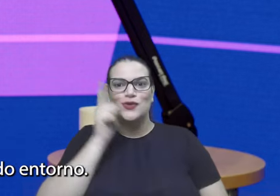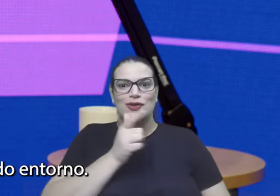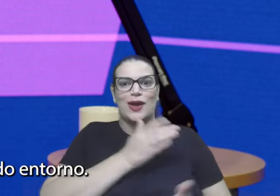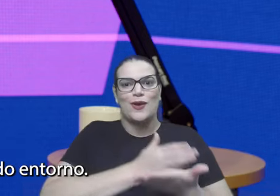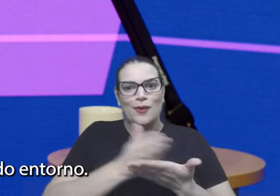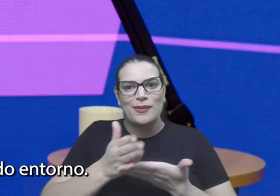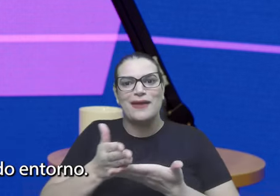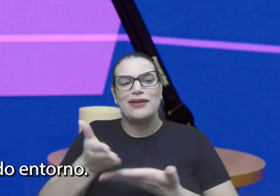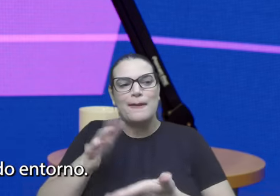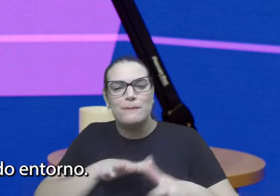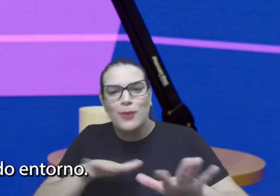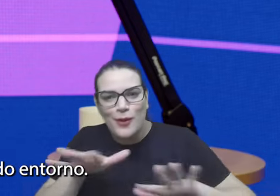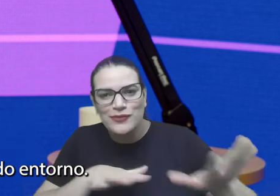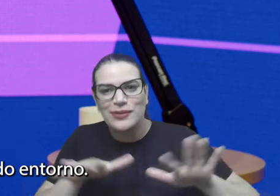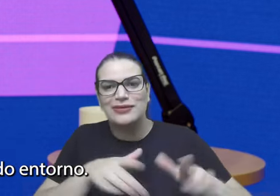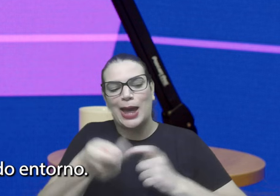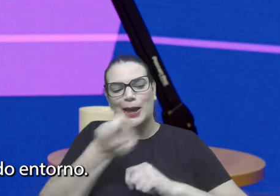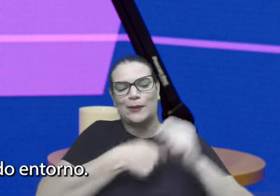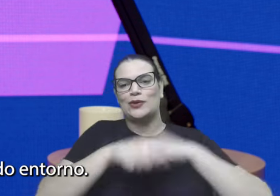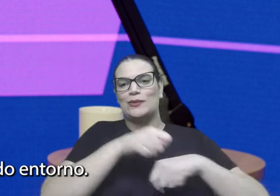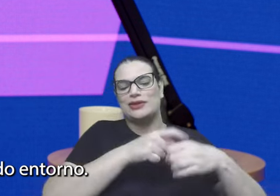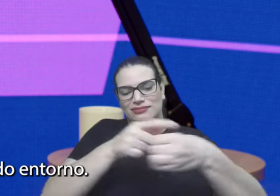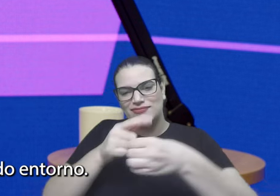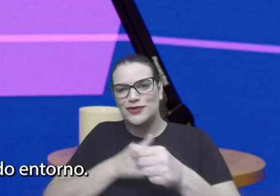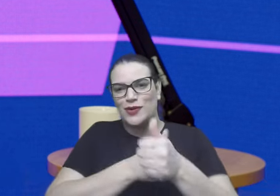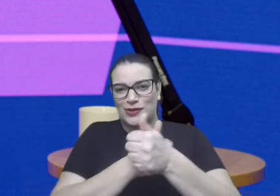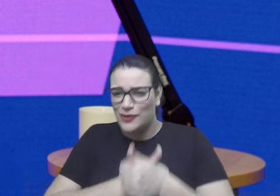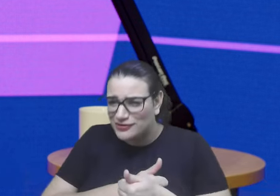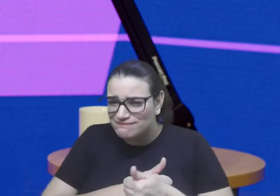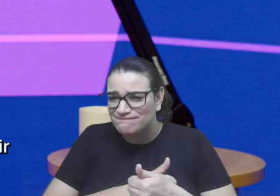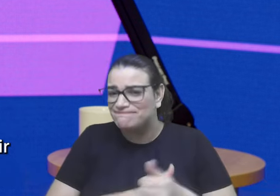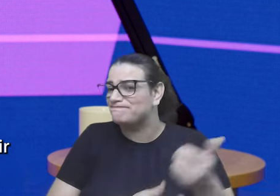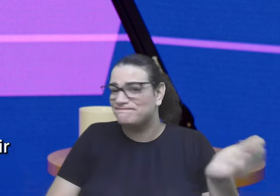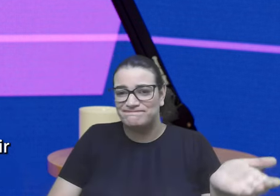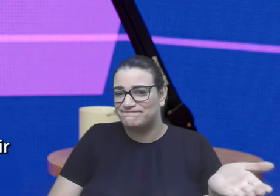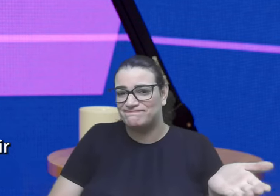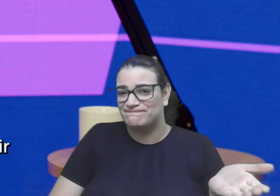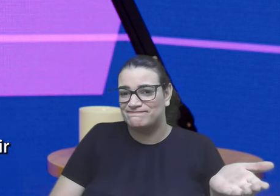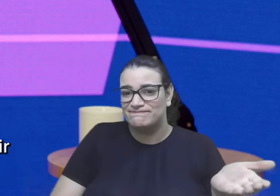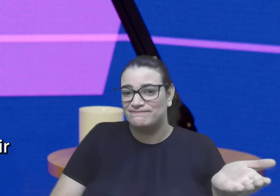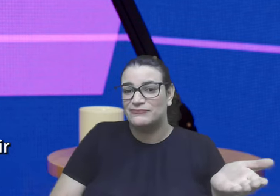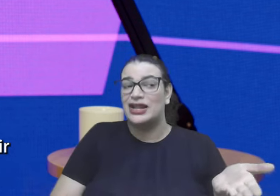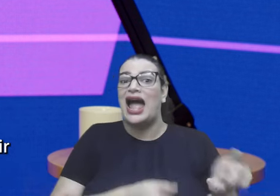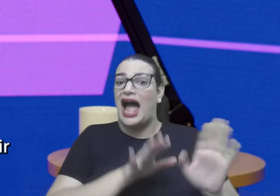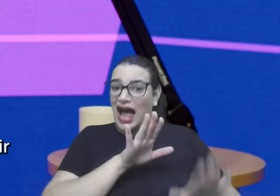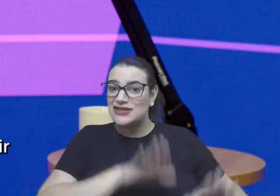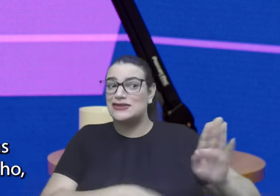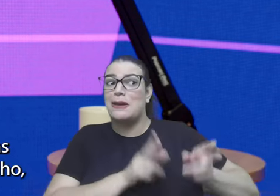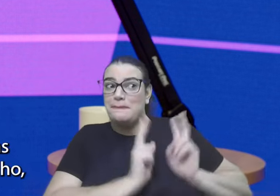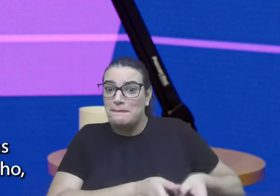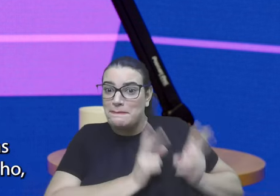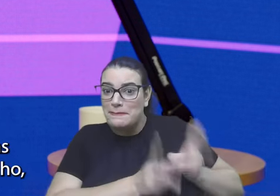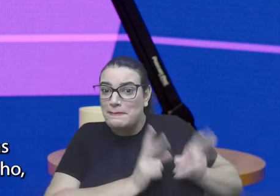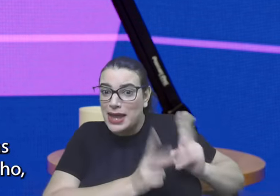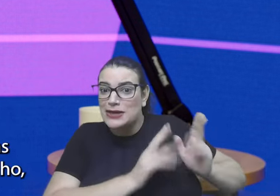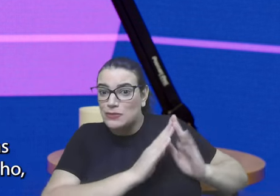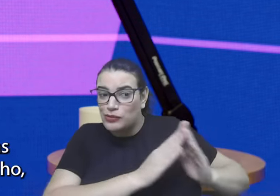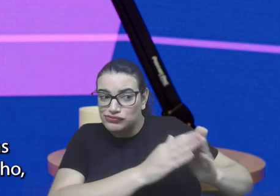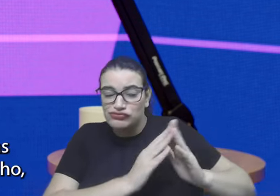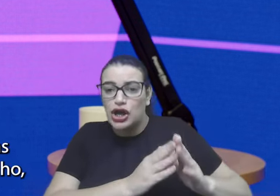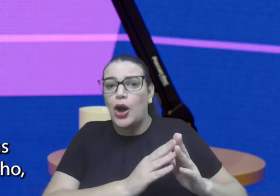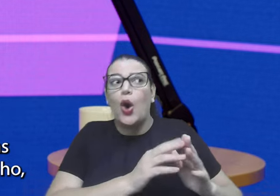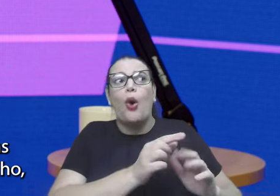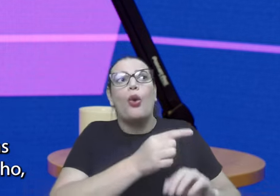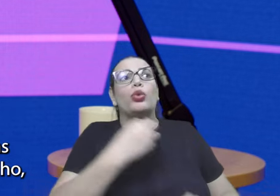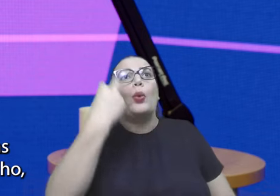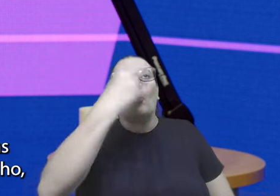gente começa movimentar a economia do Entorno perfeito talvez você não precisa sair daquela comunidade perif rodar Du